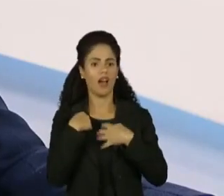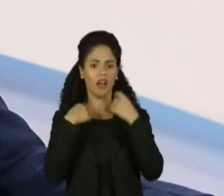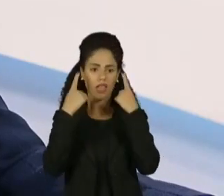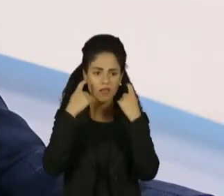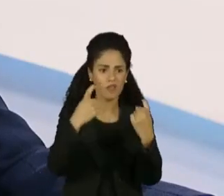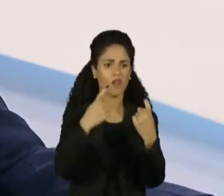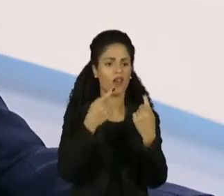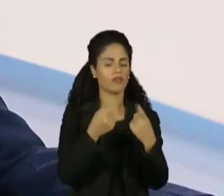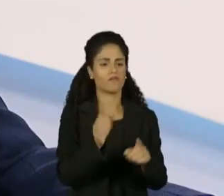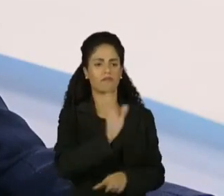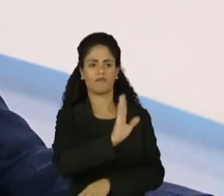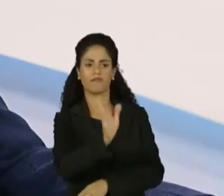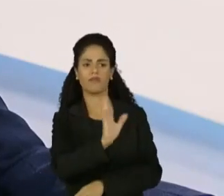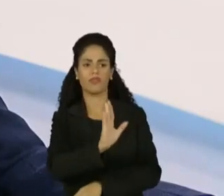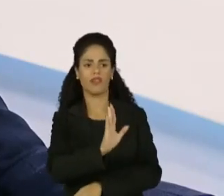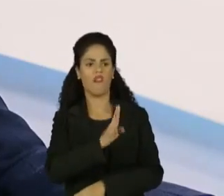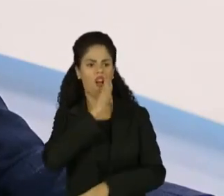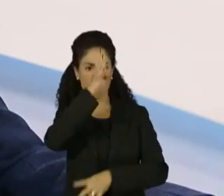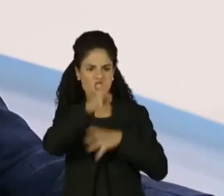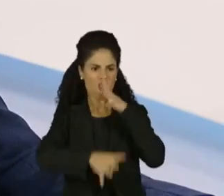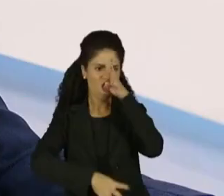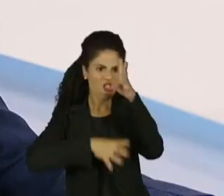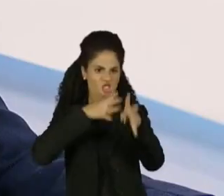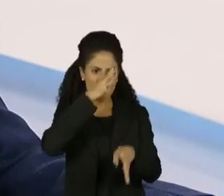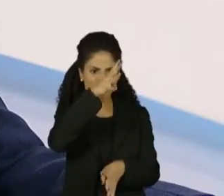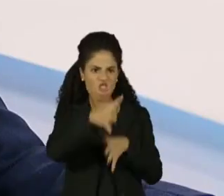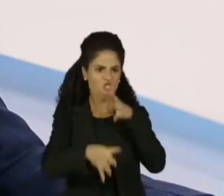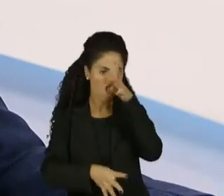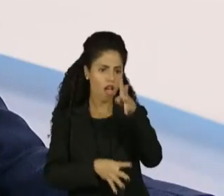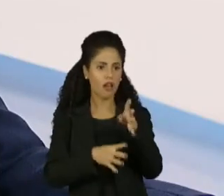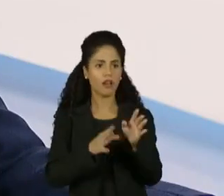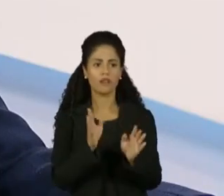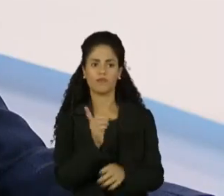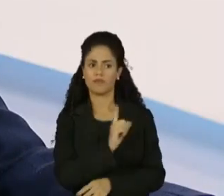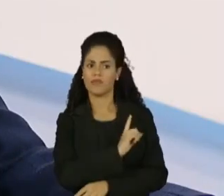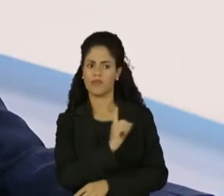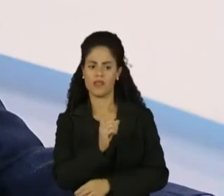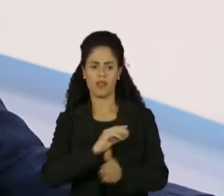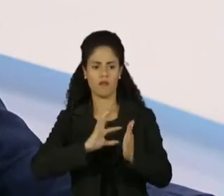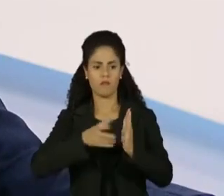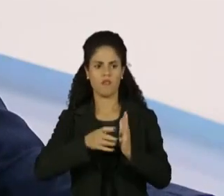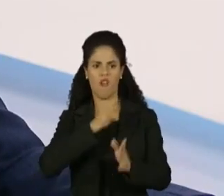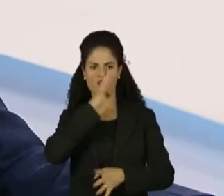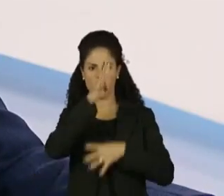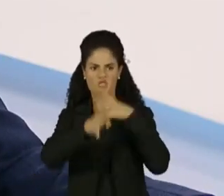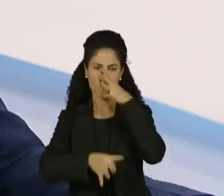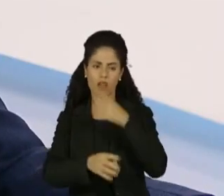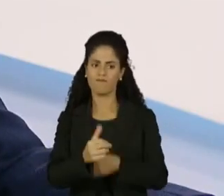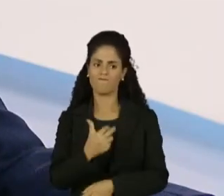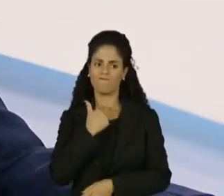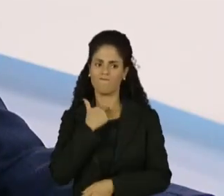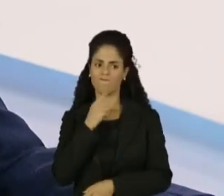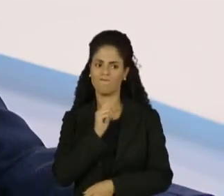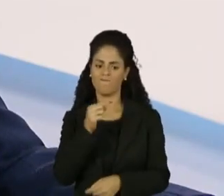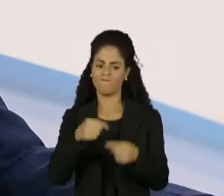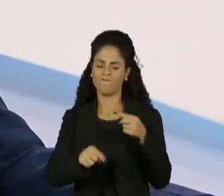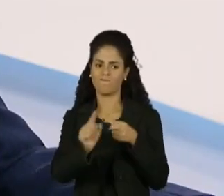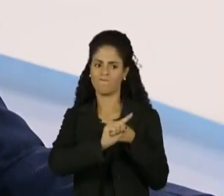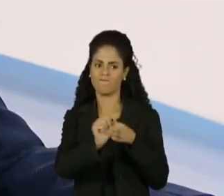contribui. Tá? Não é acusando pessoas do parlamento que a gente vai chegar ao fim que nós